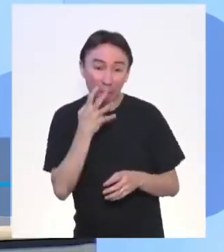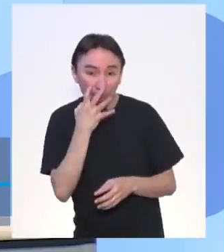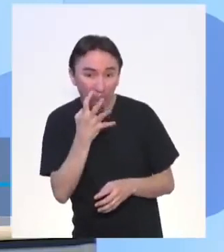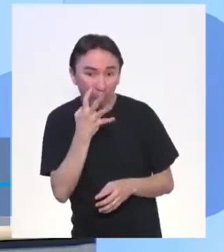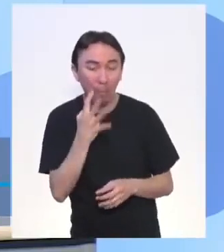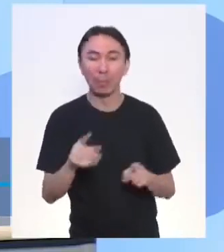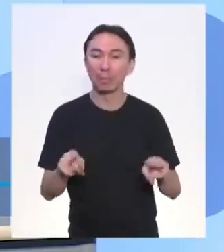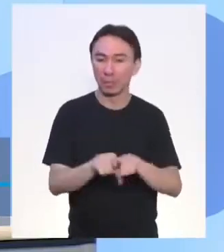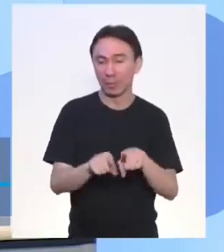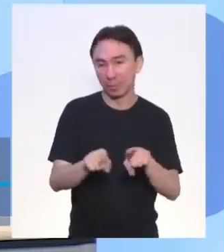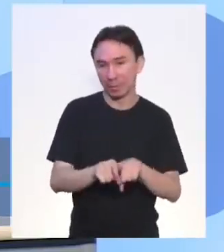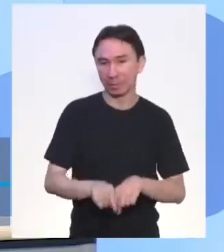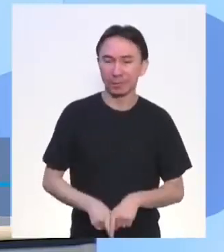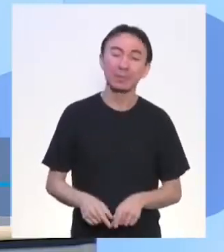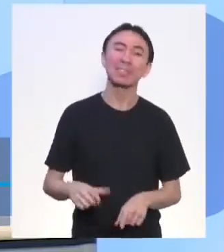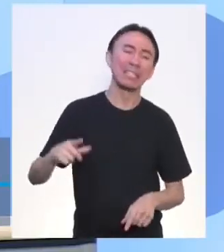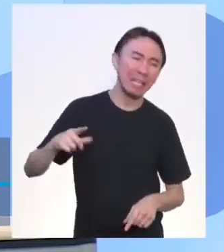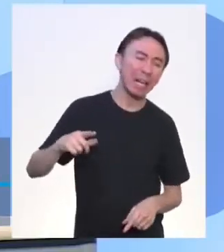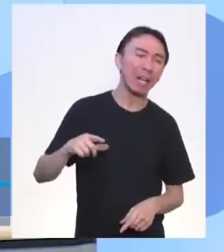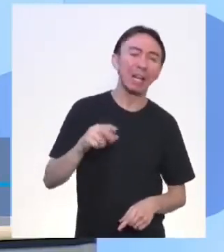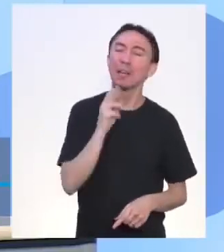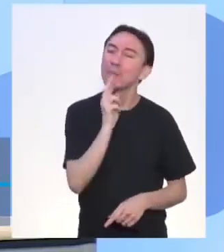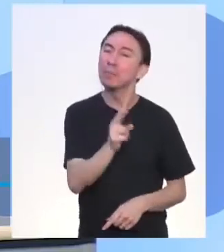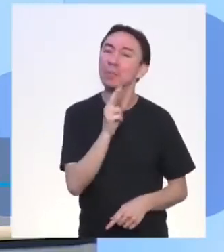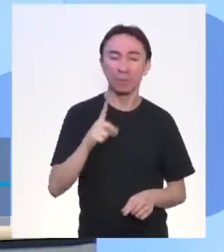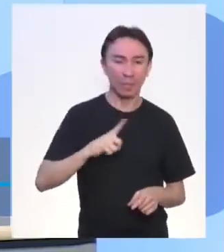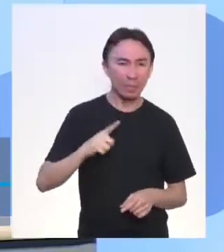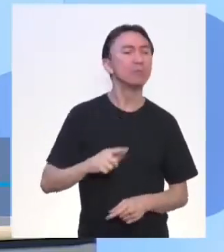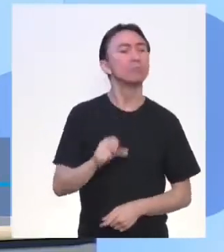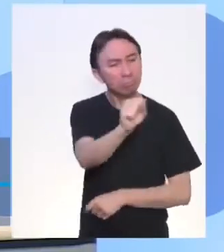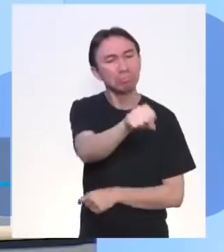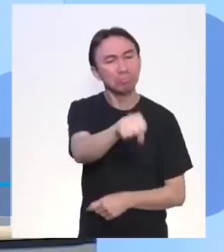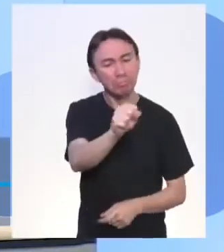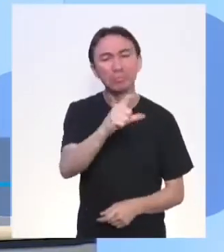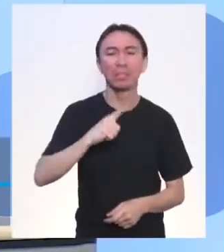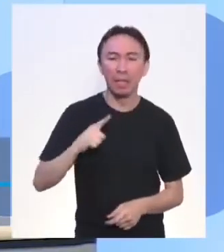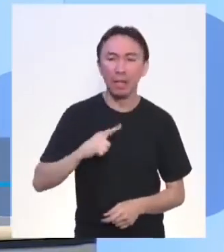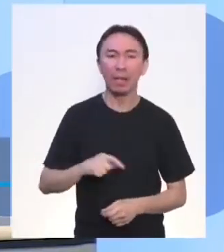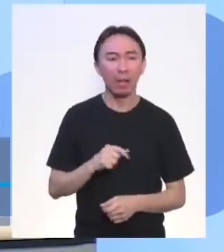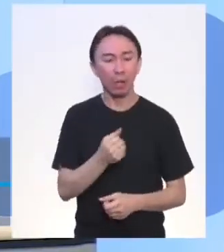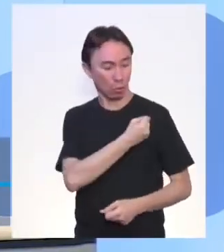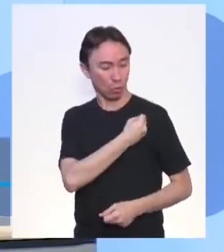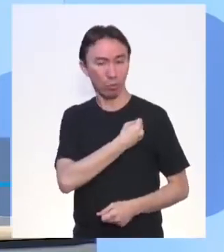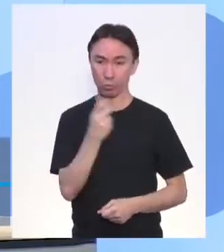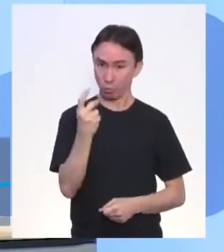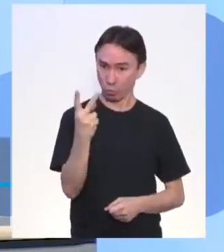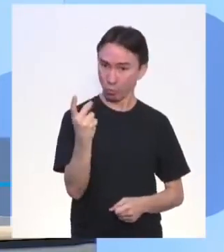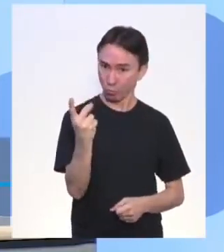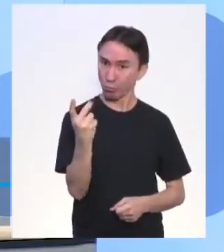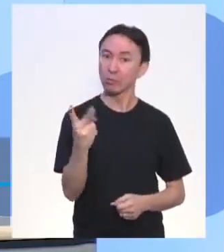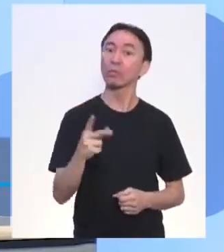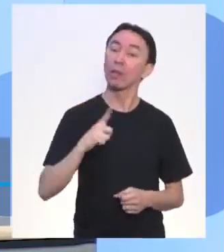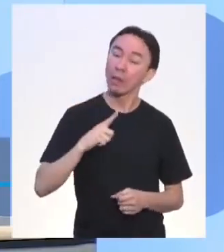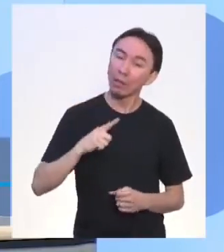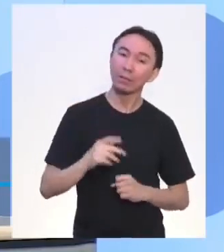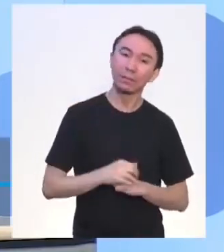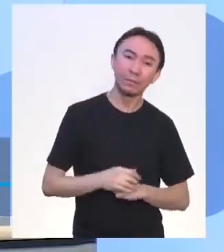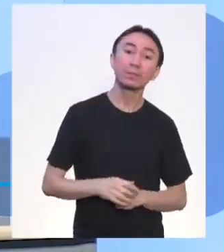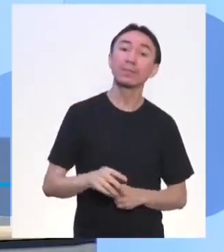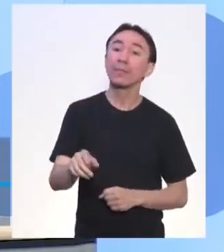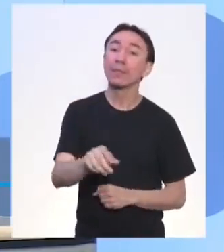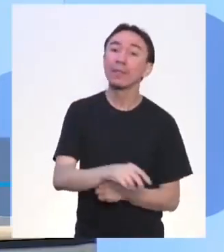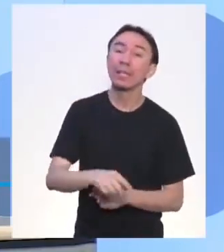tem sim, Viviane, o 12. A professora Gerson manda a resposta lá da Anne, lá do Roosevelt, aqui em São Paulo. Ela